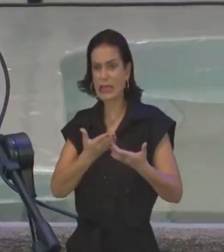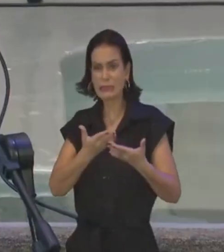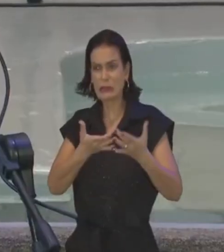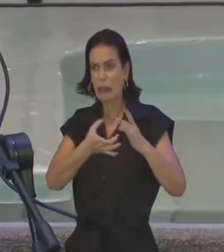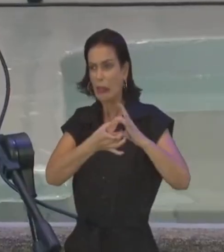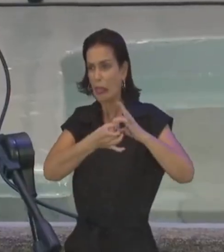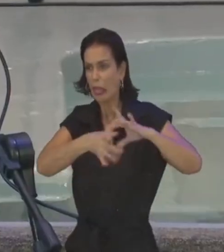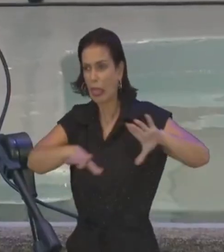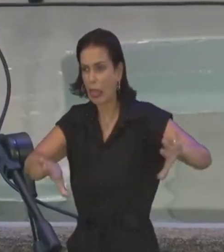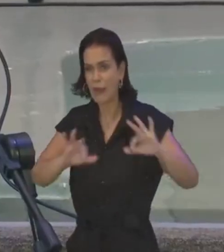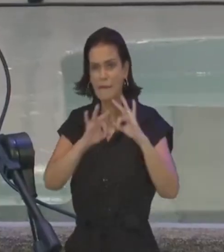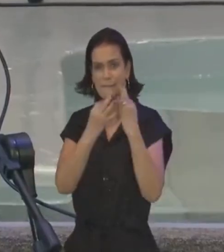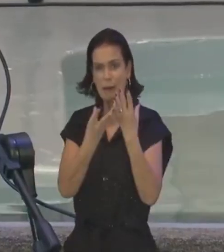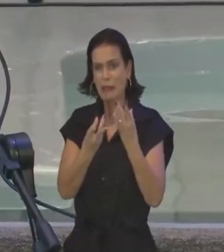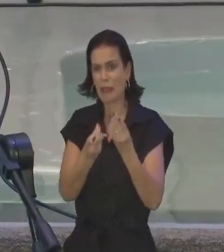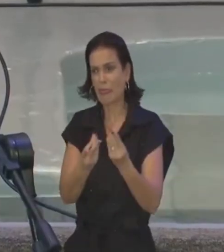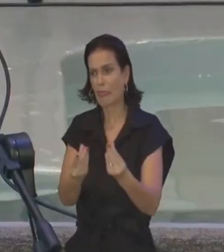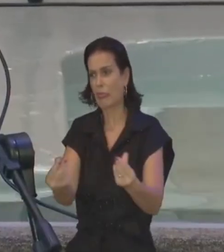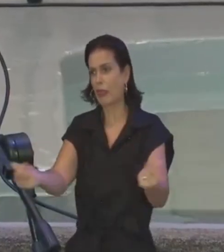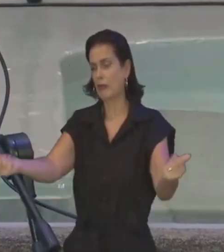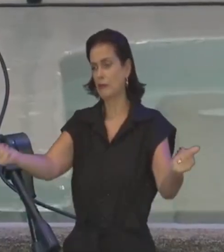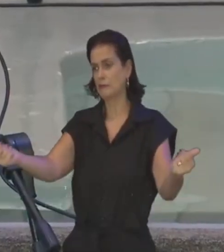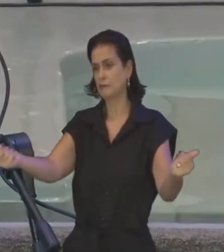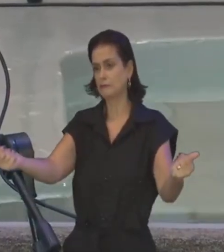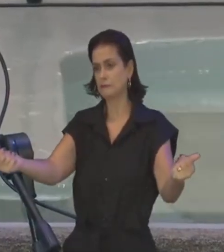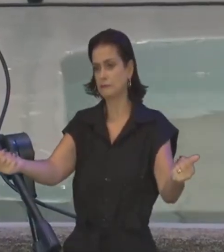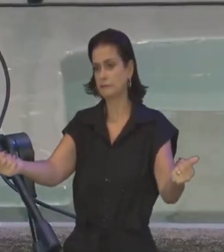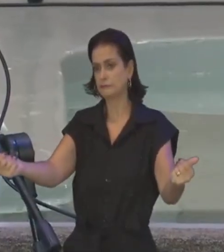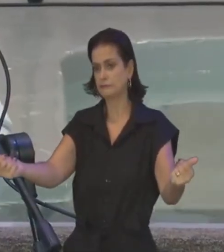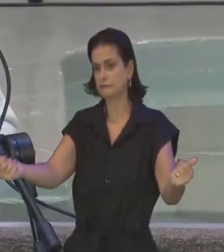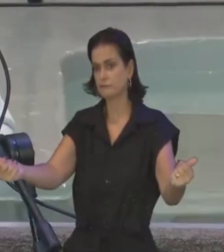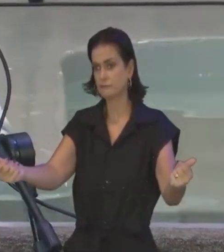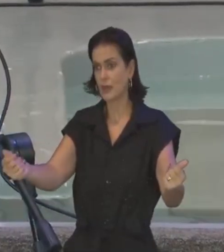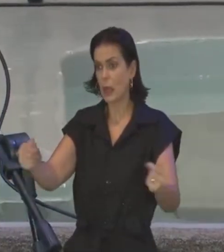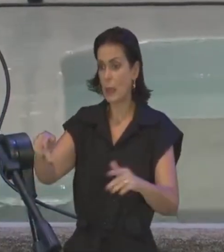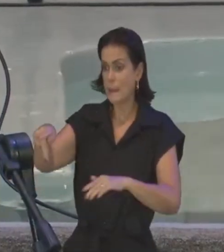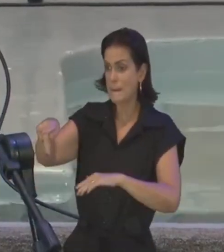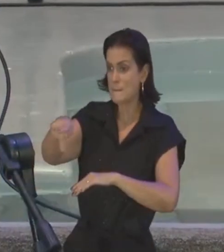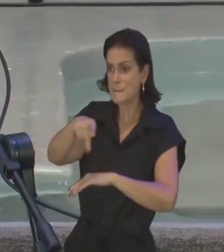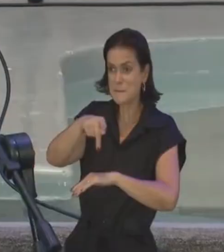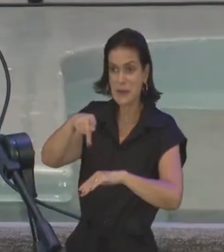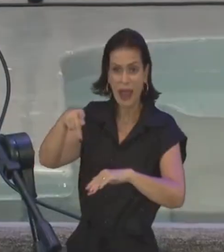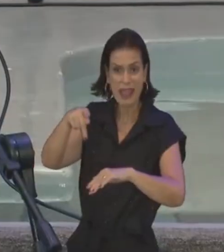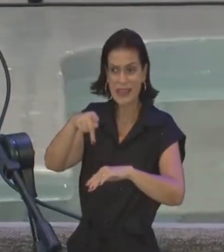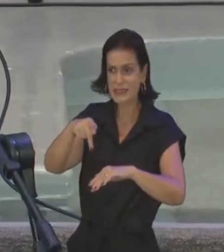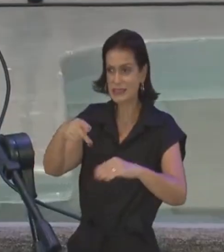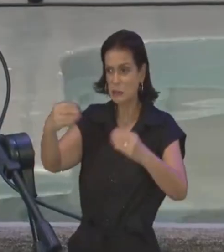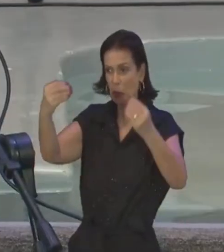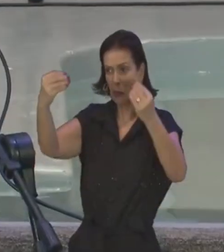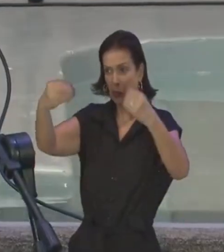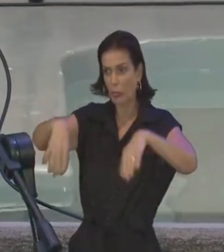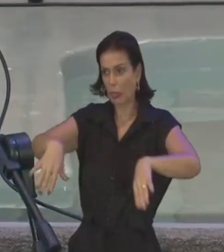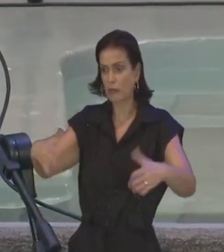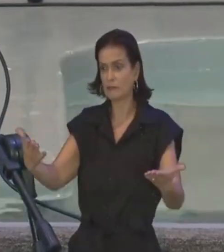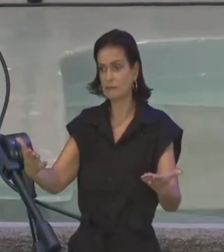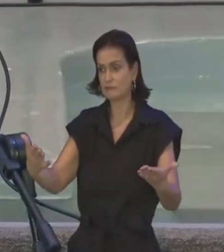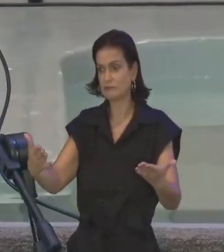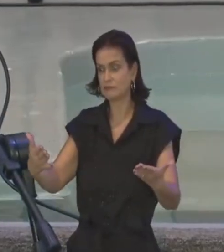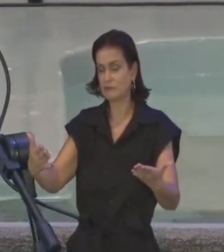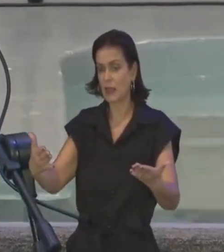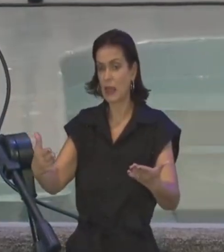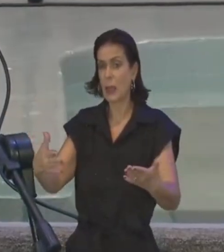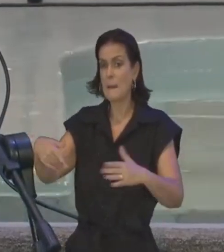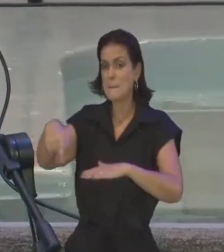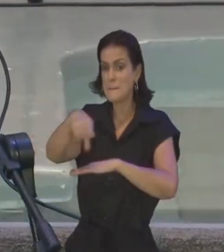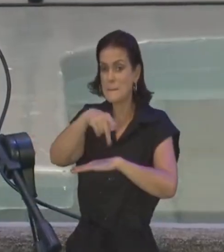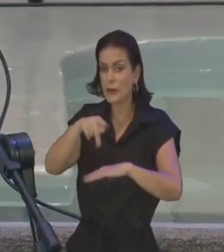e familiares desfeitos, uma nação em decadência espiritualmente, uma nação